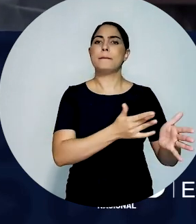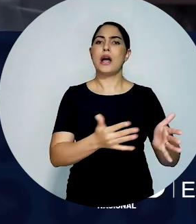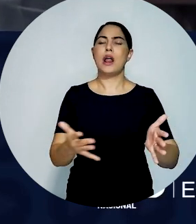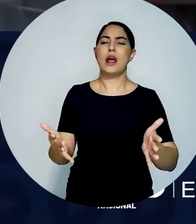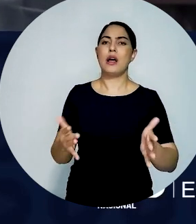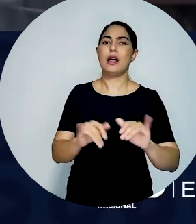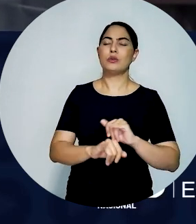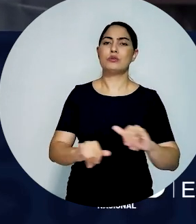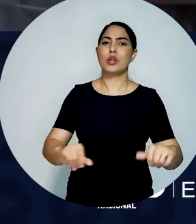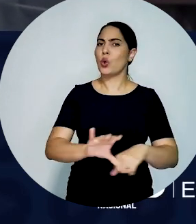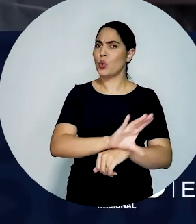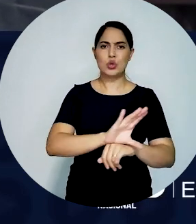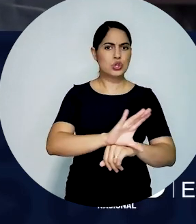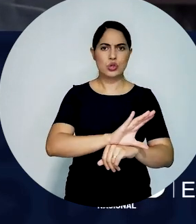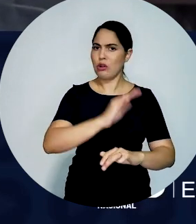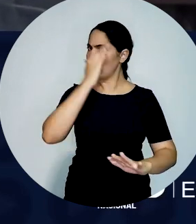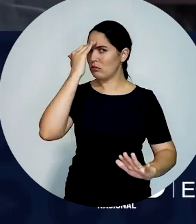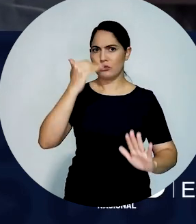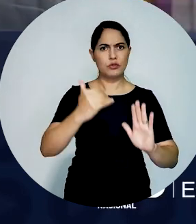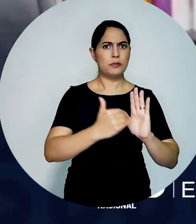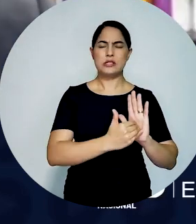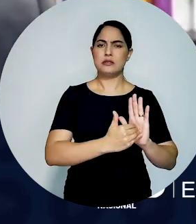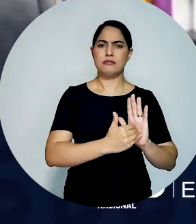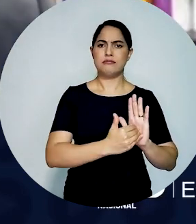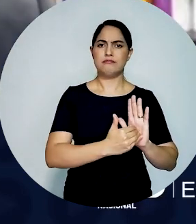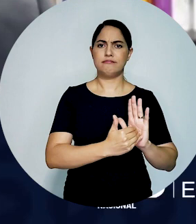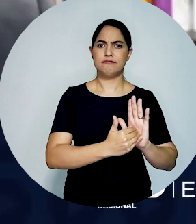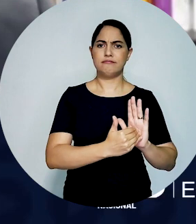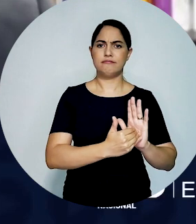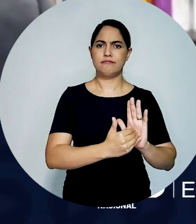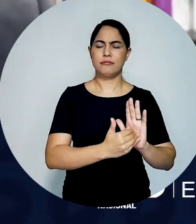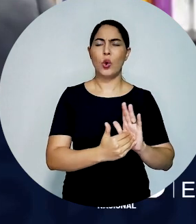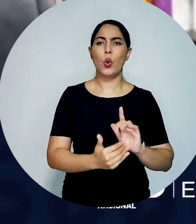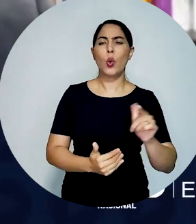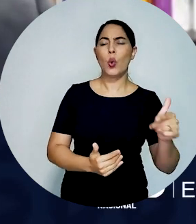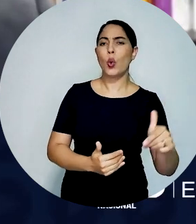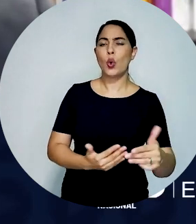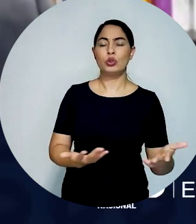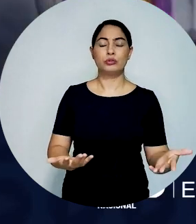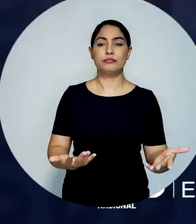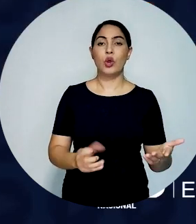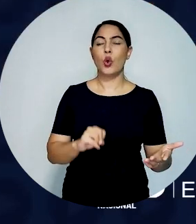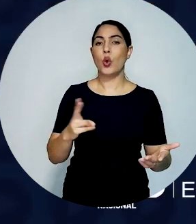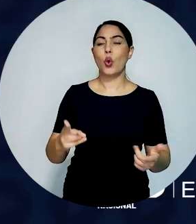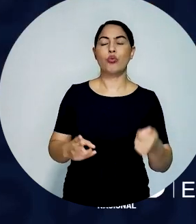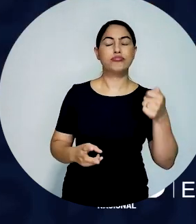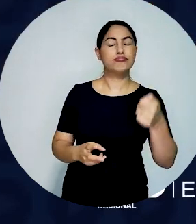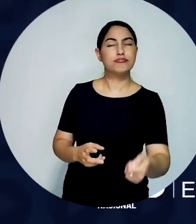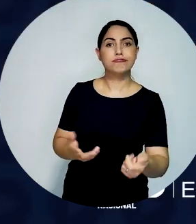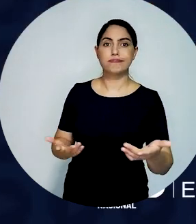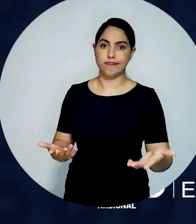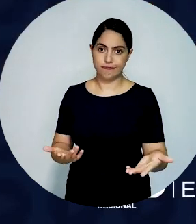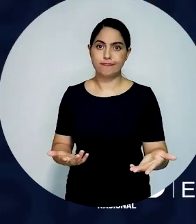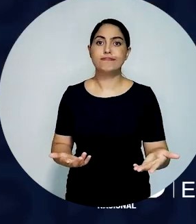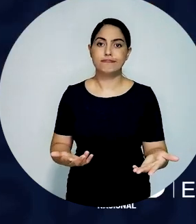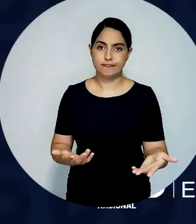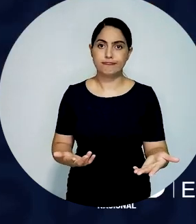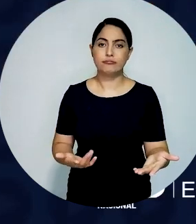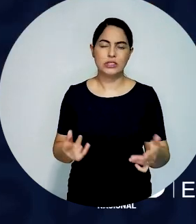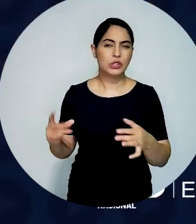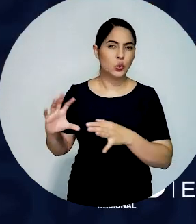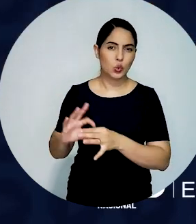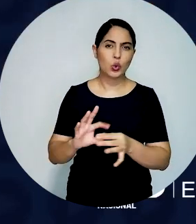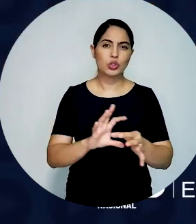profere, né, uma outra decisão declarando a inconstitucionalidade daquela outra situação ou